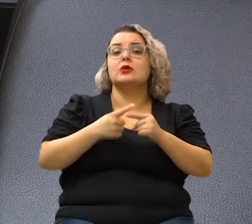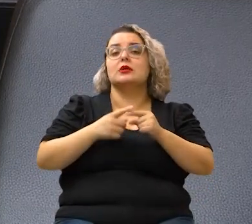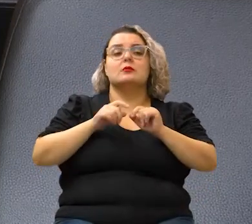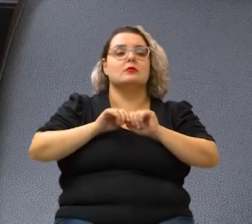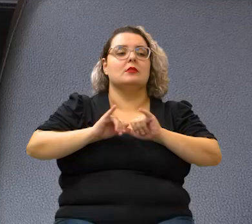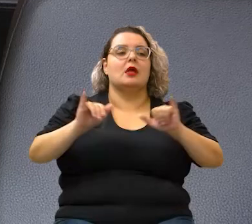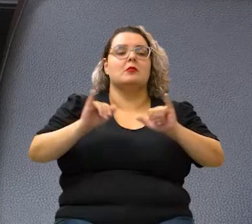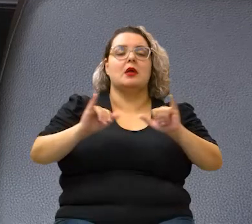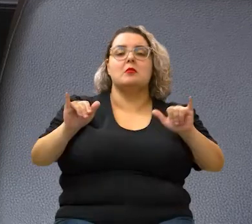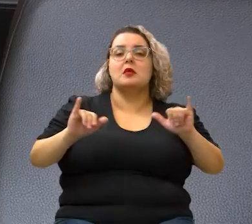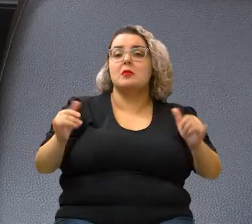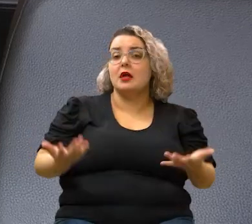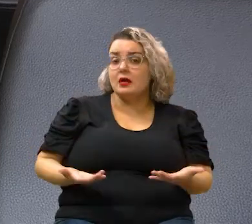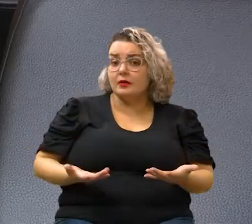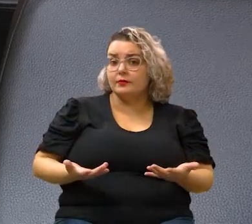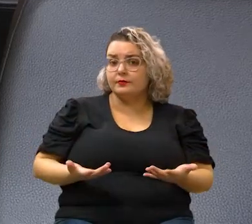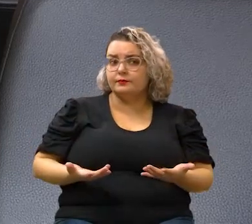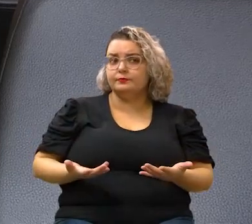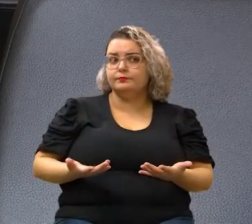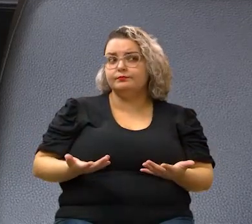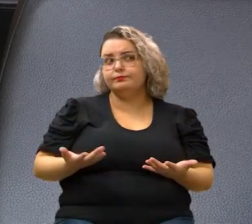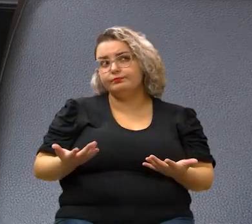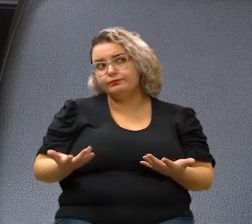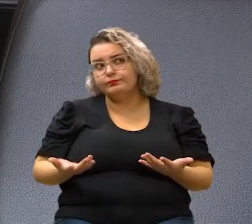perdeu porque ela propaga simplesmente